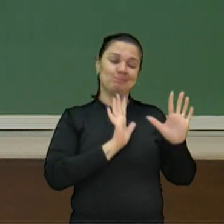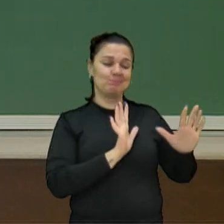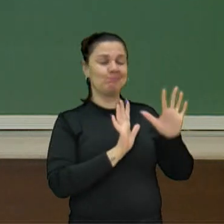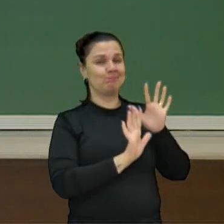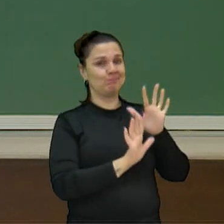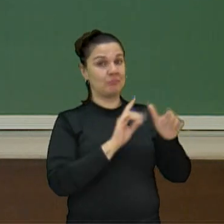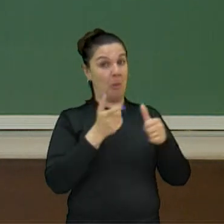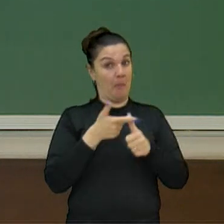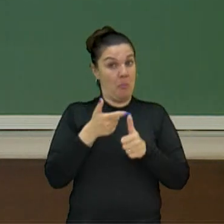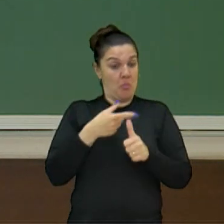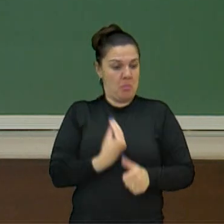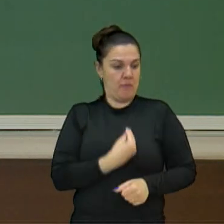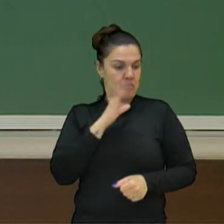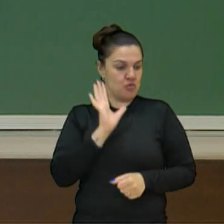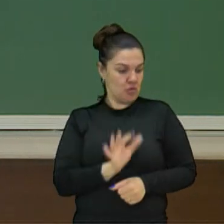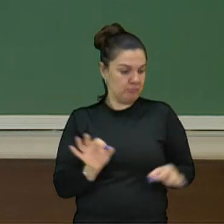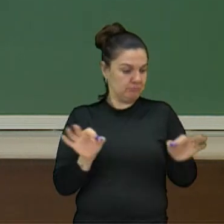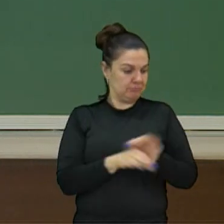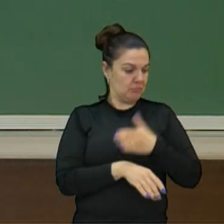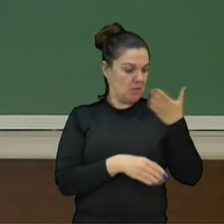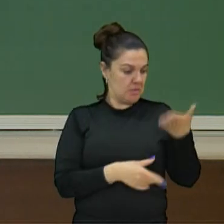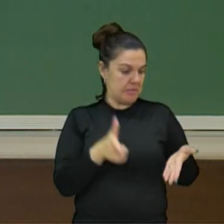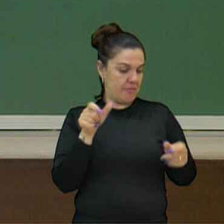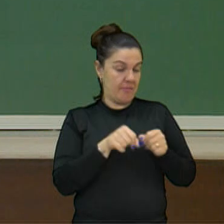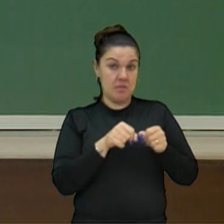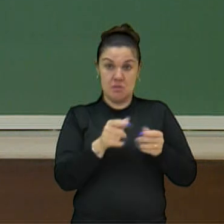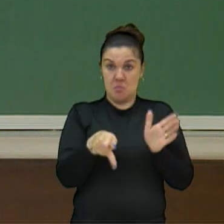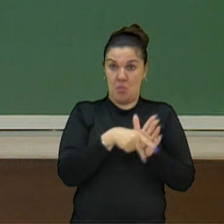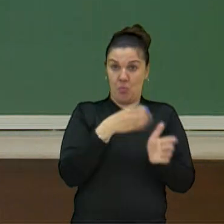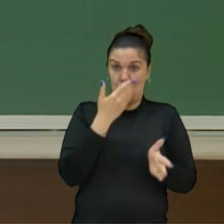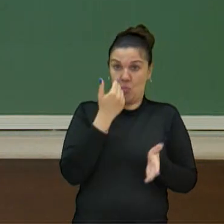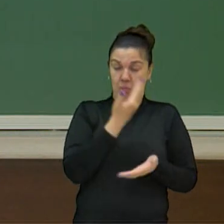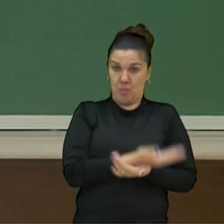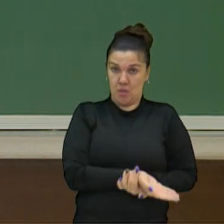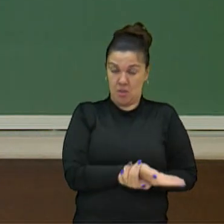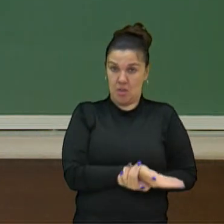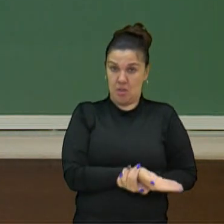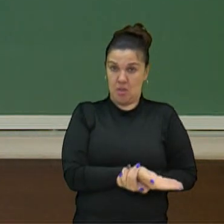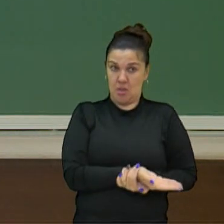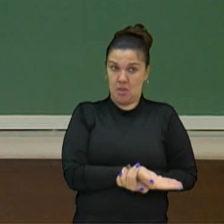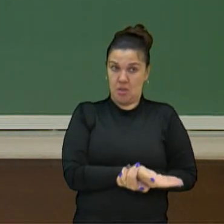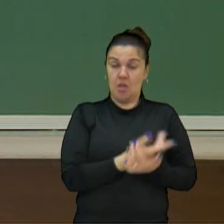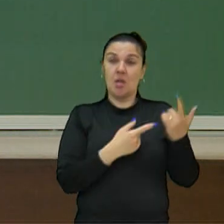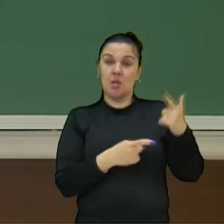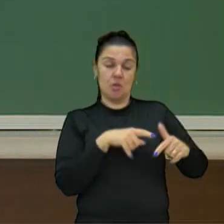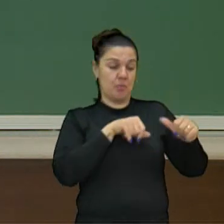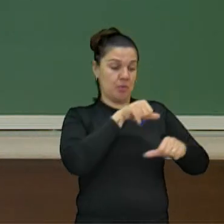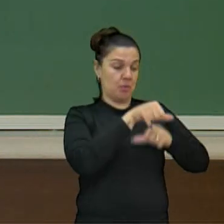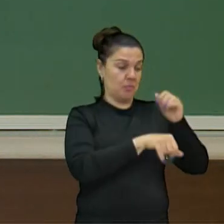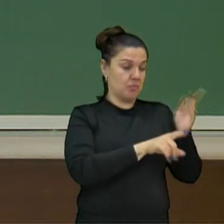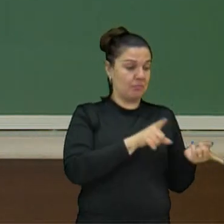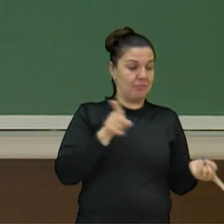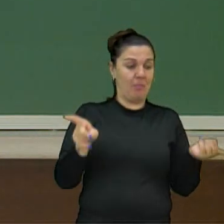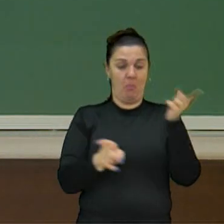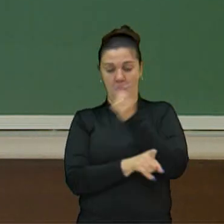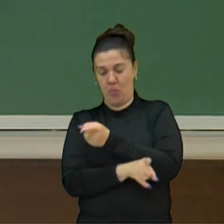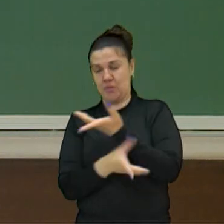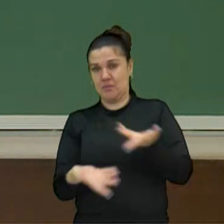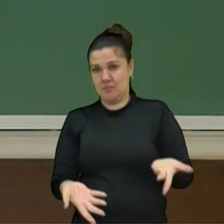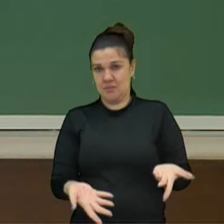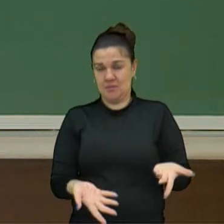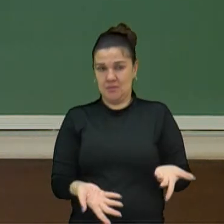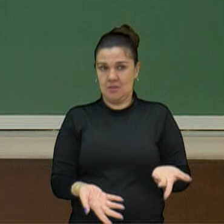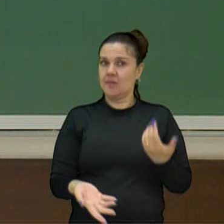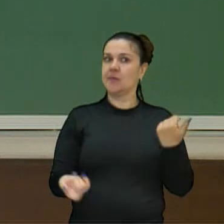porque pensa, o primeiro ser vivo já era tão complexo assim, a ponto de produzir o próprio alimento? E se ele era, por que modificou e virou heterótrofo depois? Não era mais vantagem ele